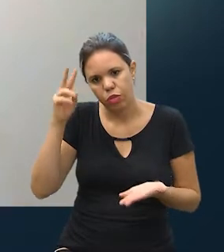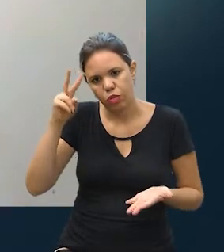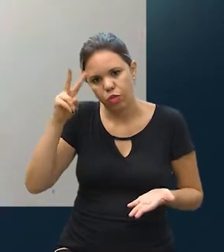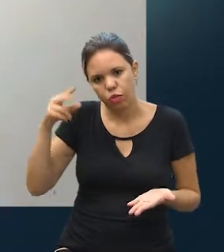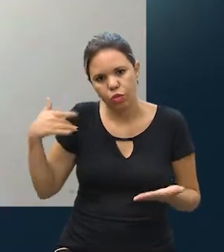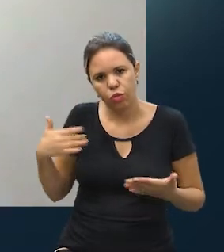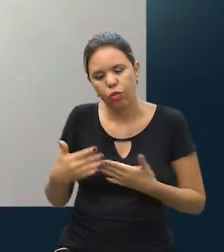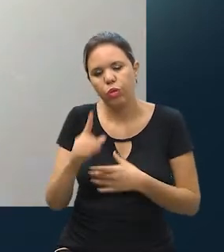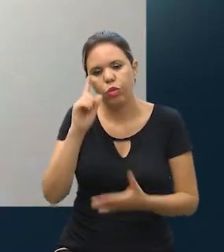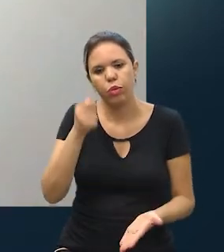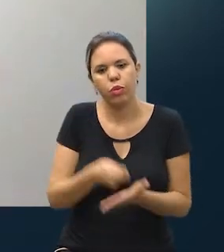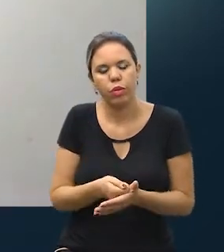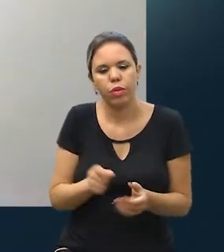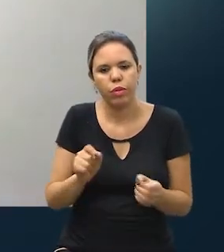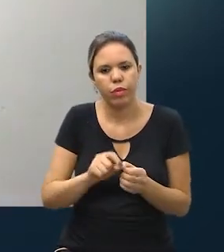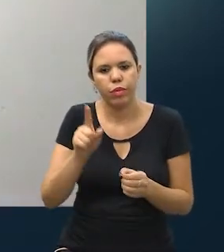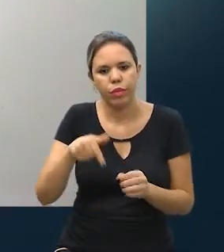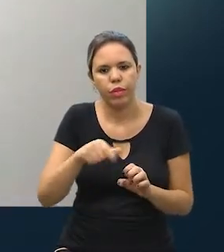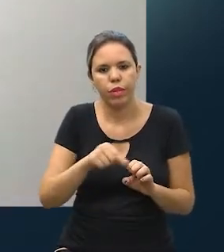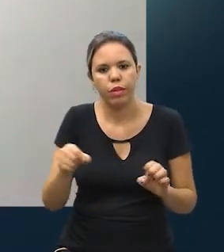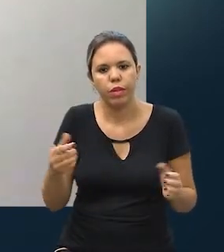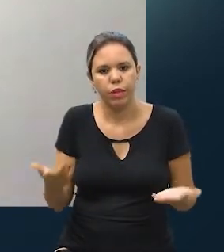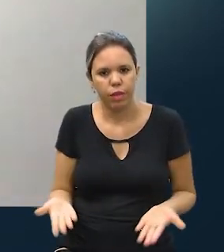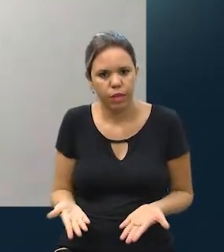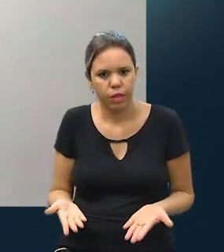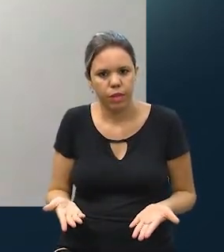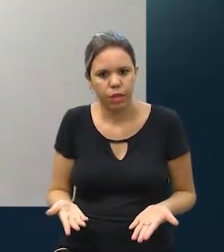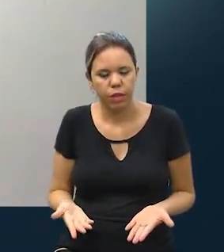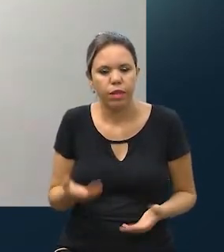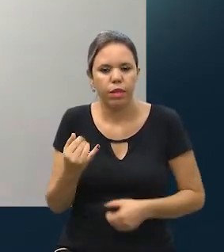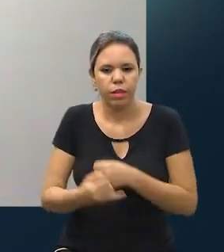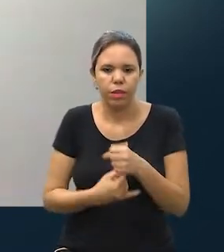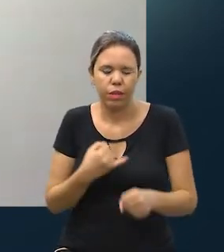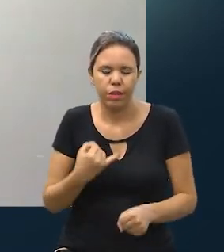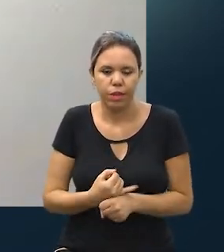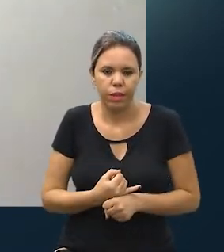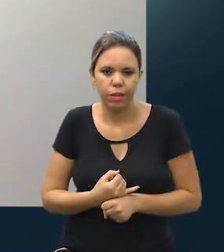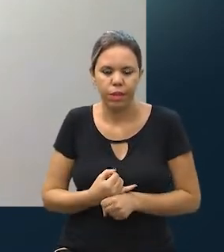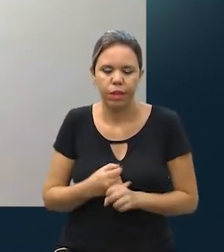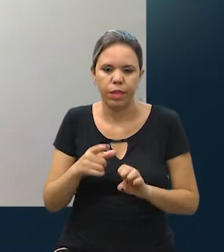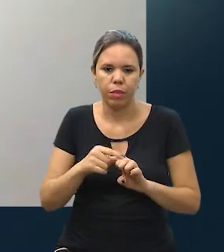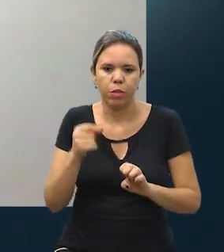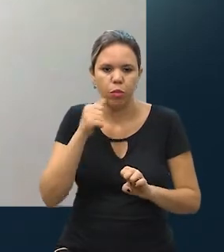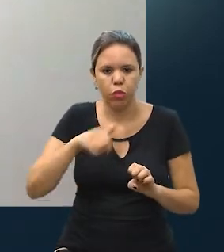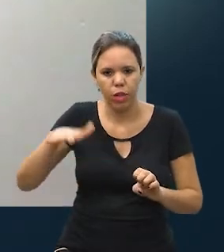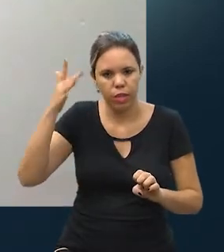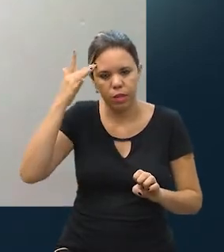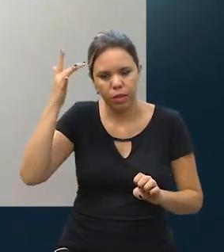história, por que eu decidi fazer esse empreendimento, que é uma plataforma chamada